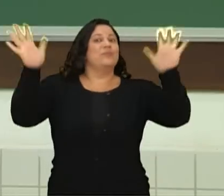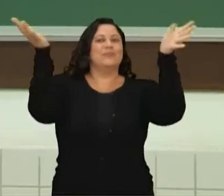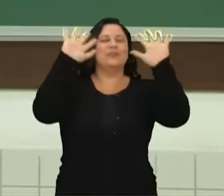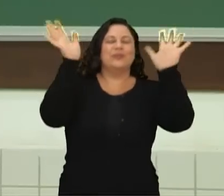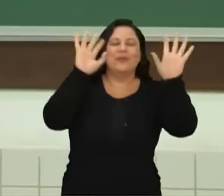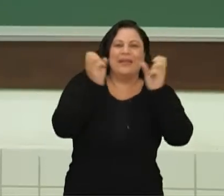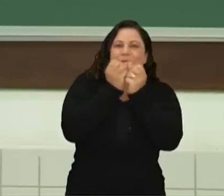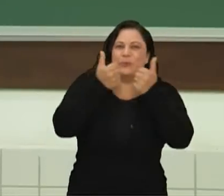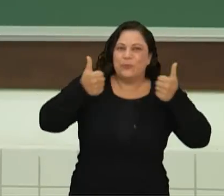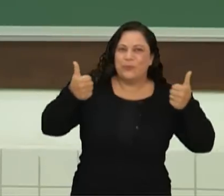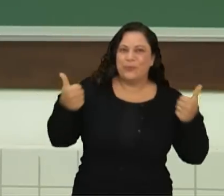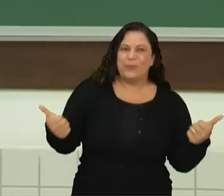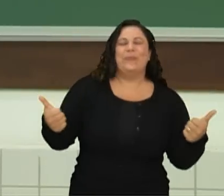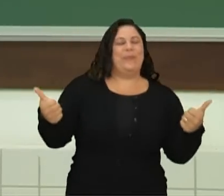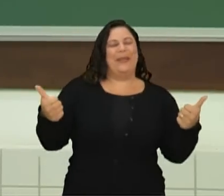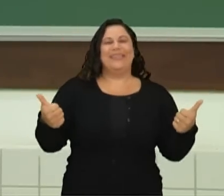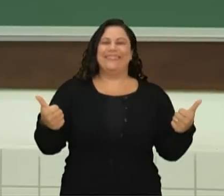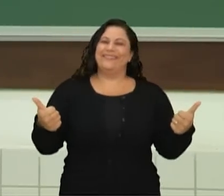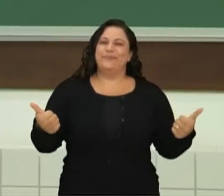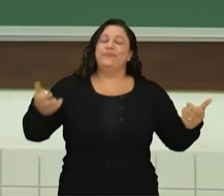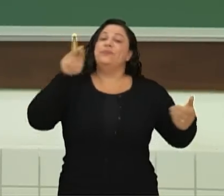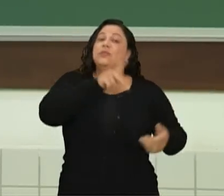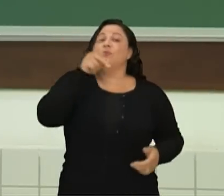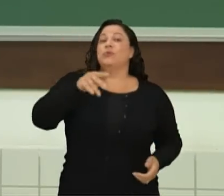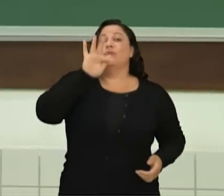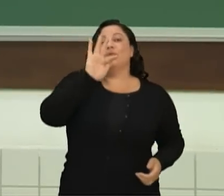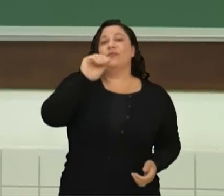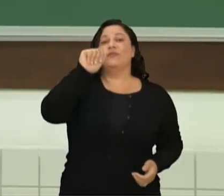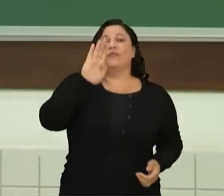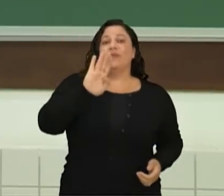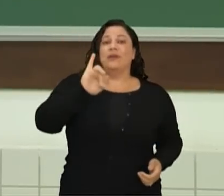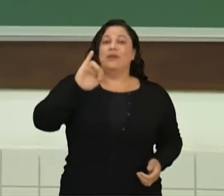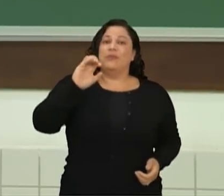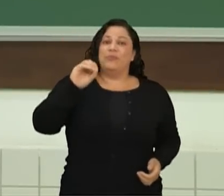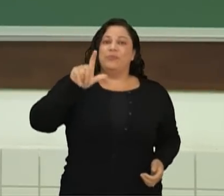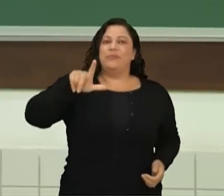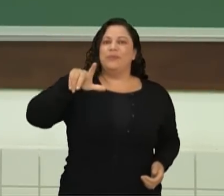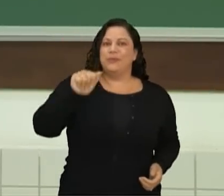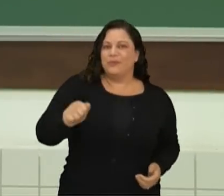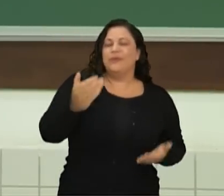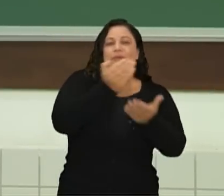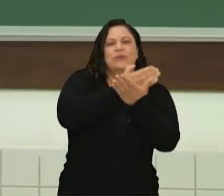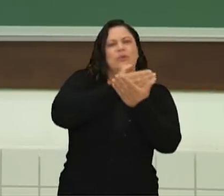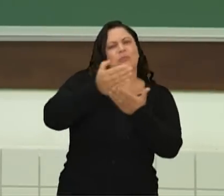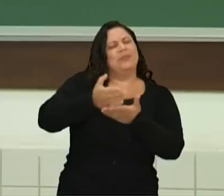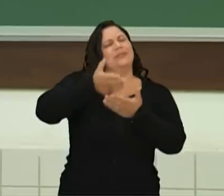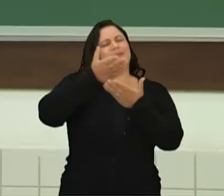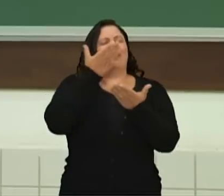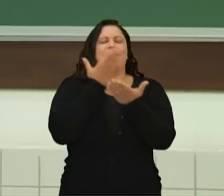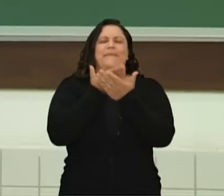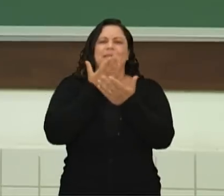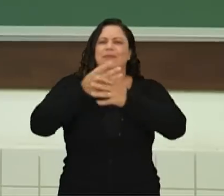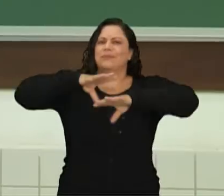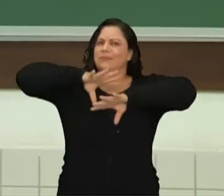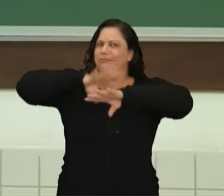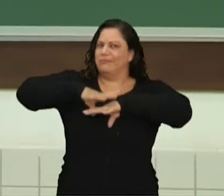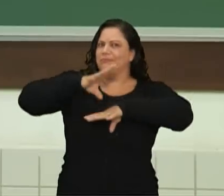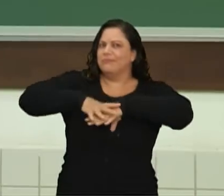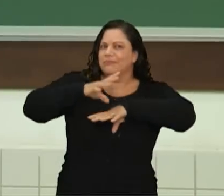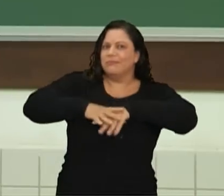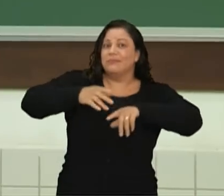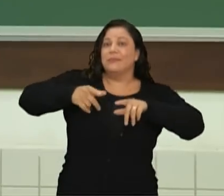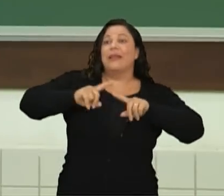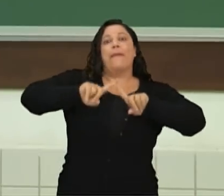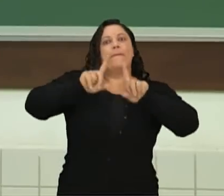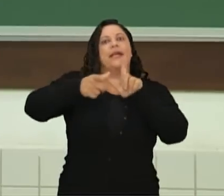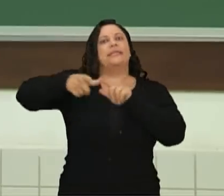Olá pessoal, tudo bom com vocês? Eu sou a professora Fabiola e nós vamos dar início a mais uma aula de matemática. Mas